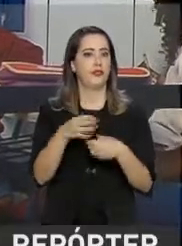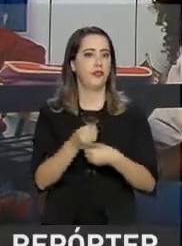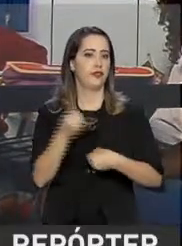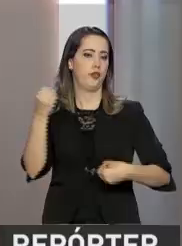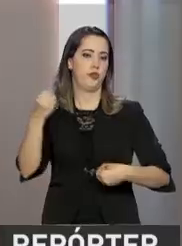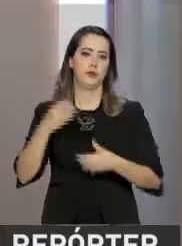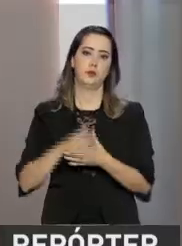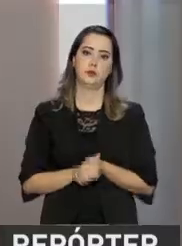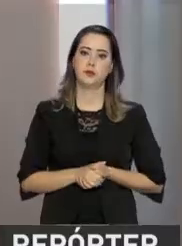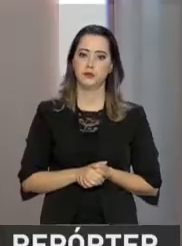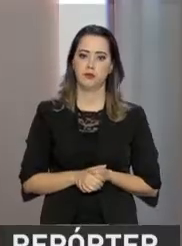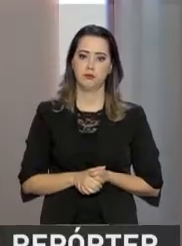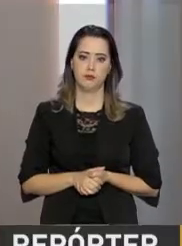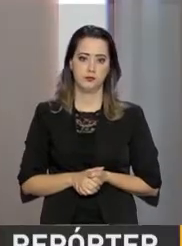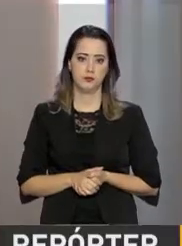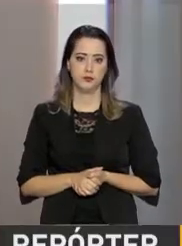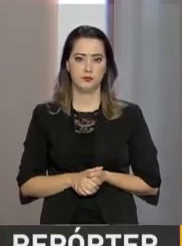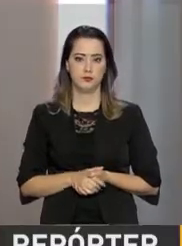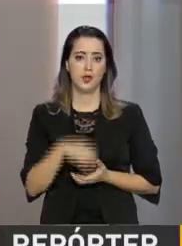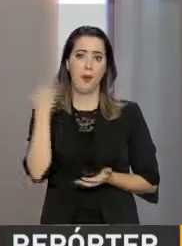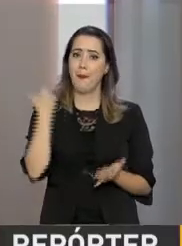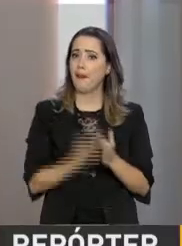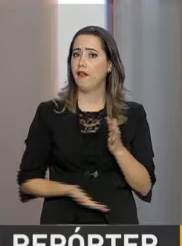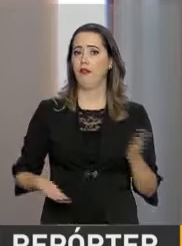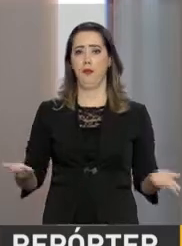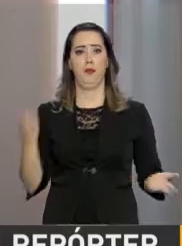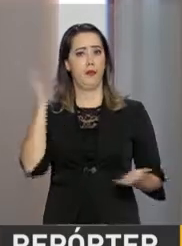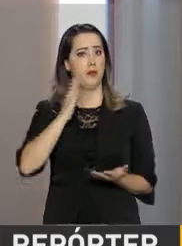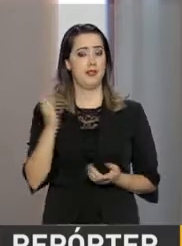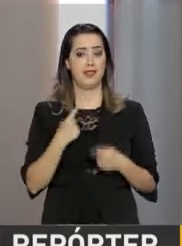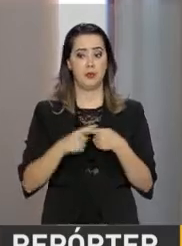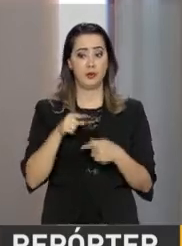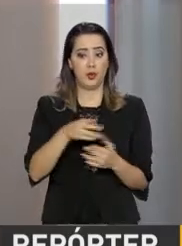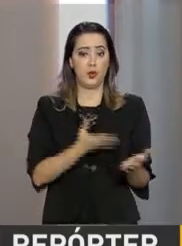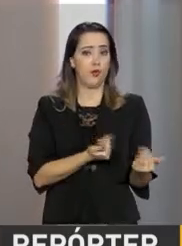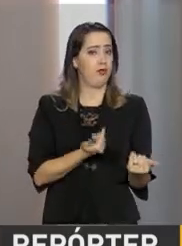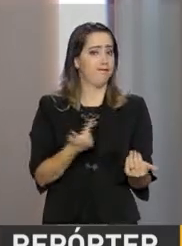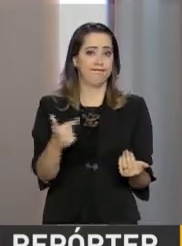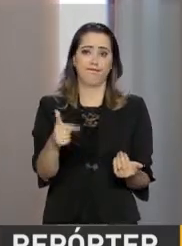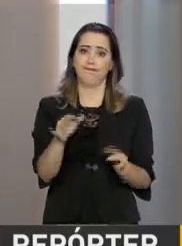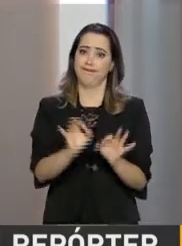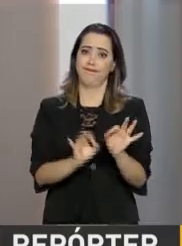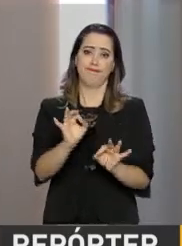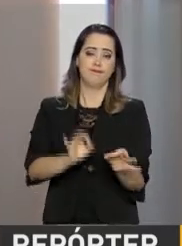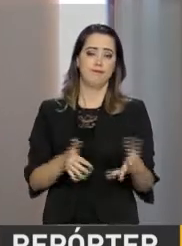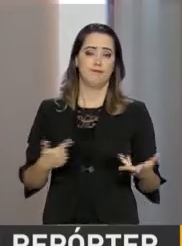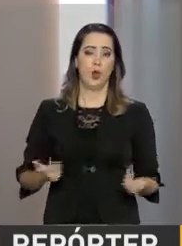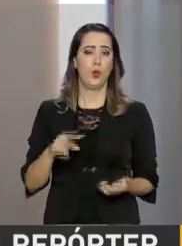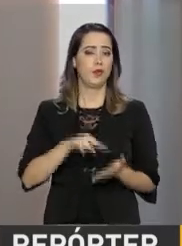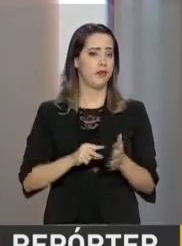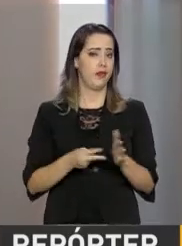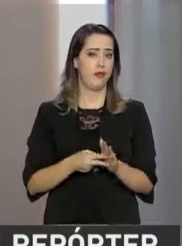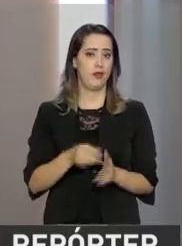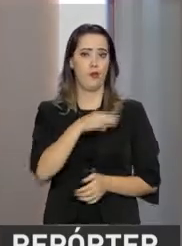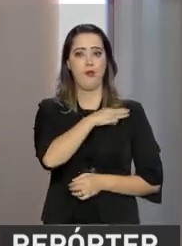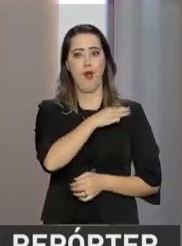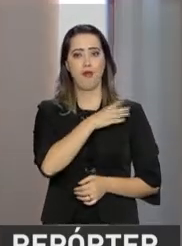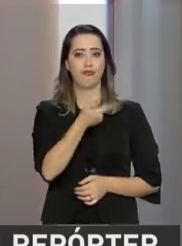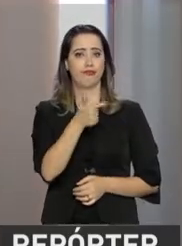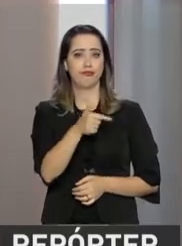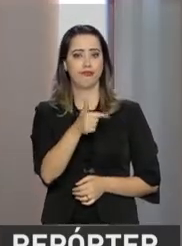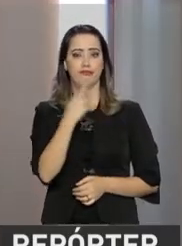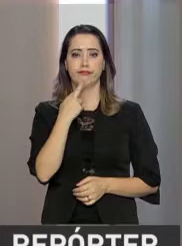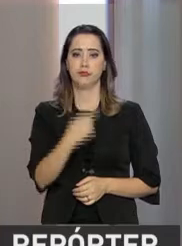o período. Isso é uma perda para o Brasil, porque esse jovem não está se preparando. E o que significa isso? Que o ensino médio não está